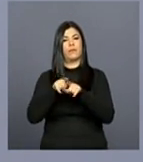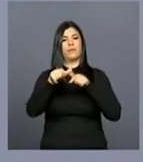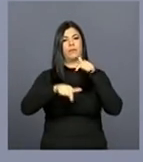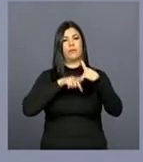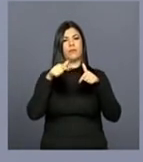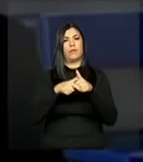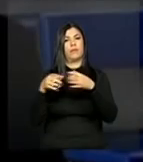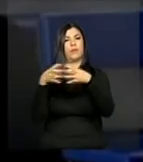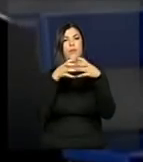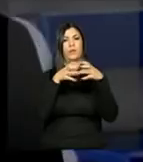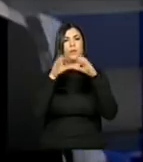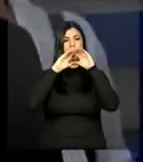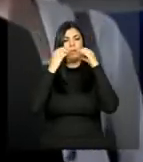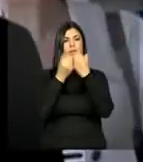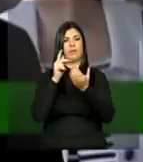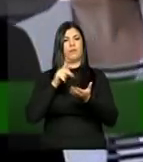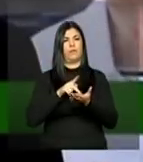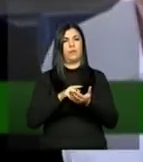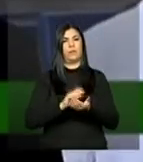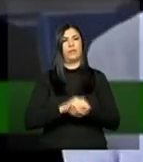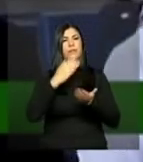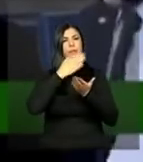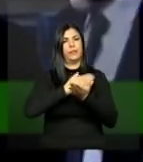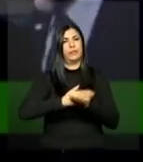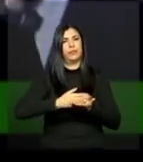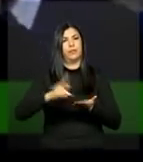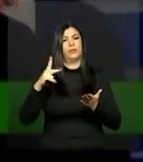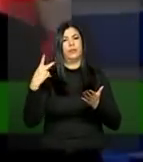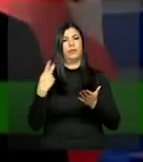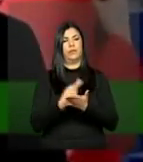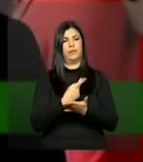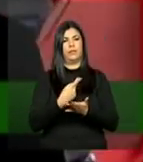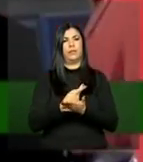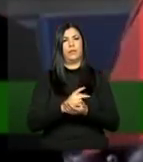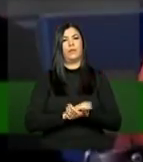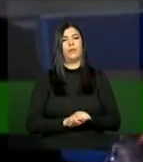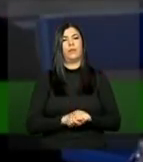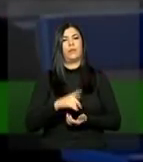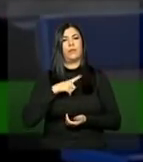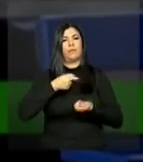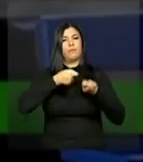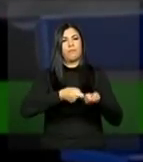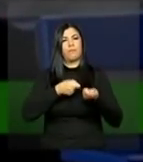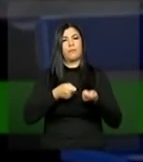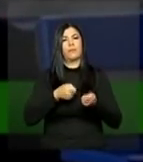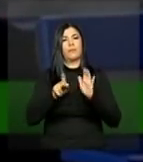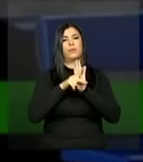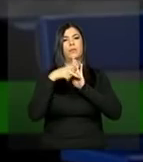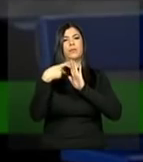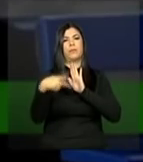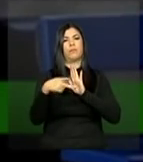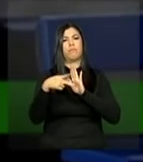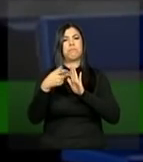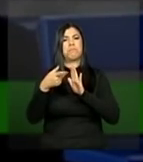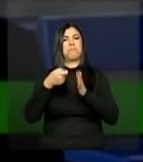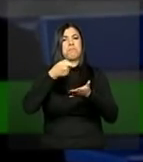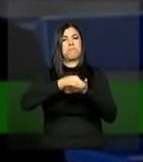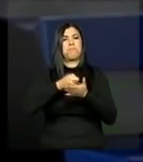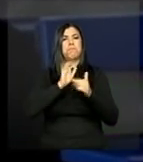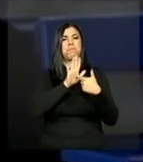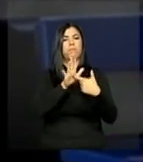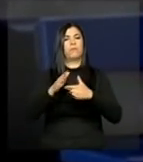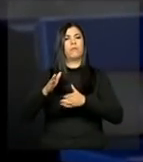trabalhos da comissão no início quando da da ocorrência da Morte as tentativas as tentativas não ofereciam nenhum